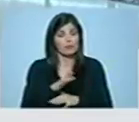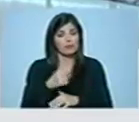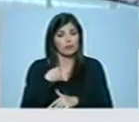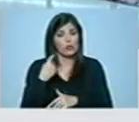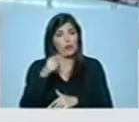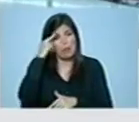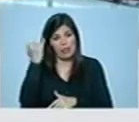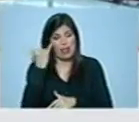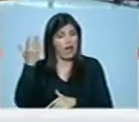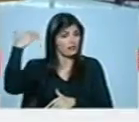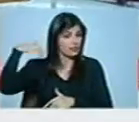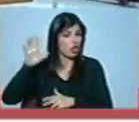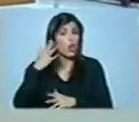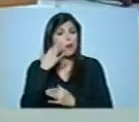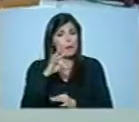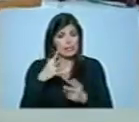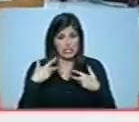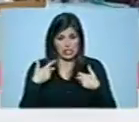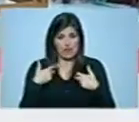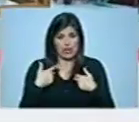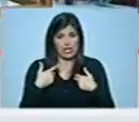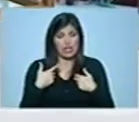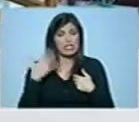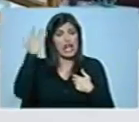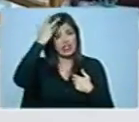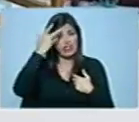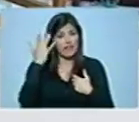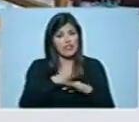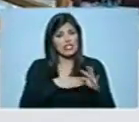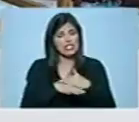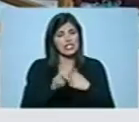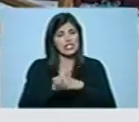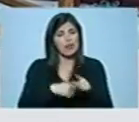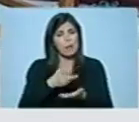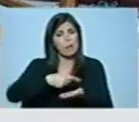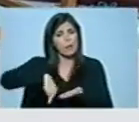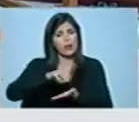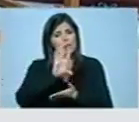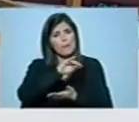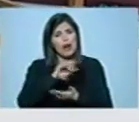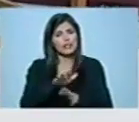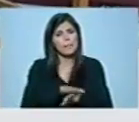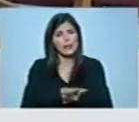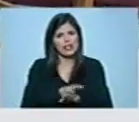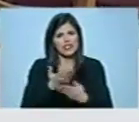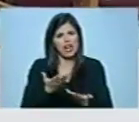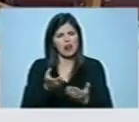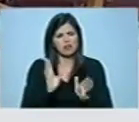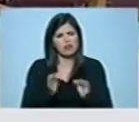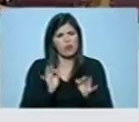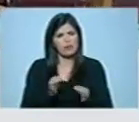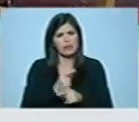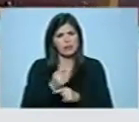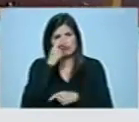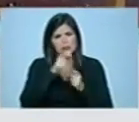uma máxima que normalmente à Sexta-feira Santa fazia sempre um prato extra de peixe. Mas hoje em dia já não se justifica que as pessoas